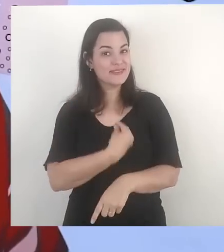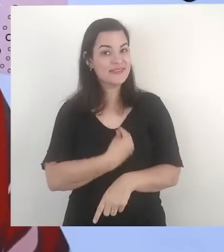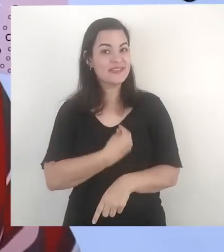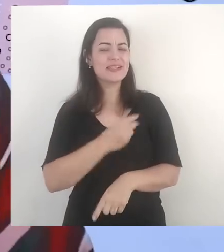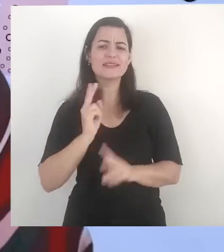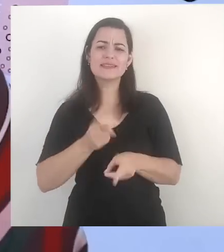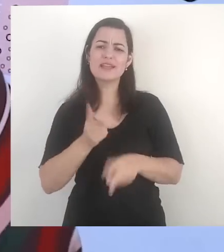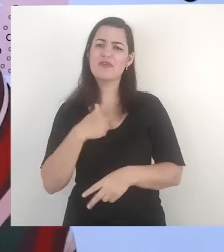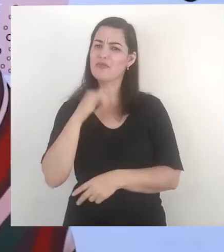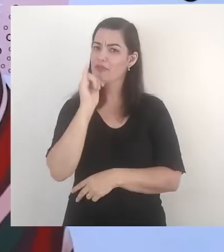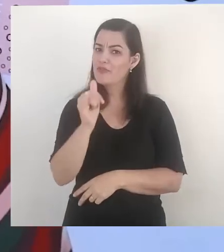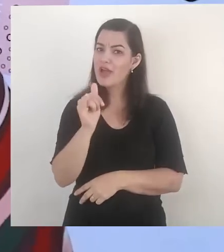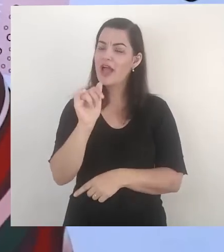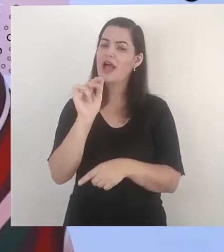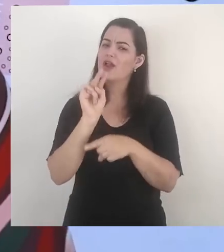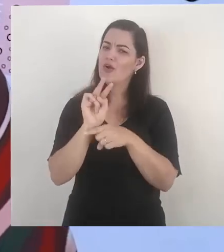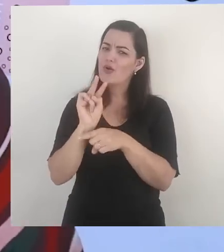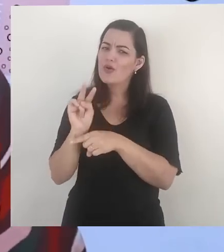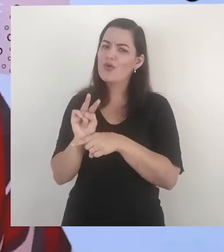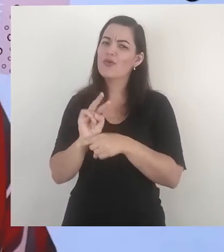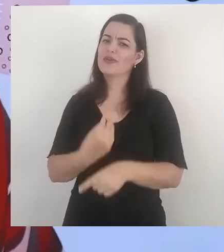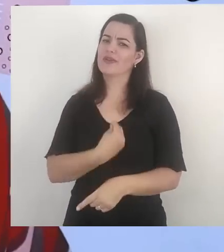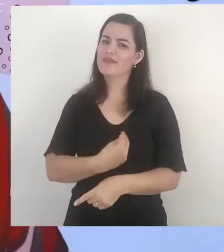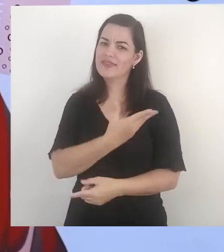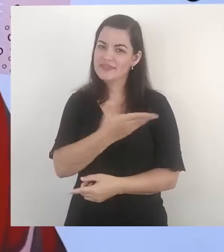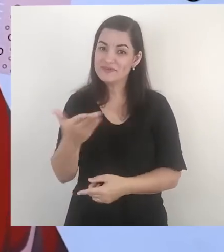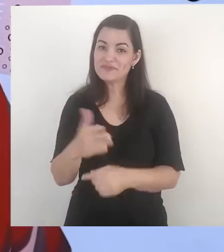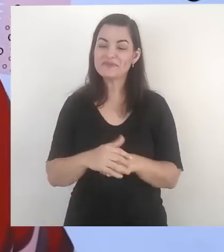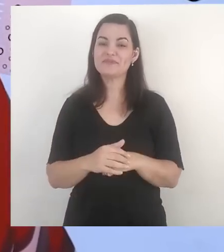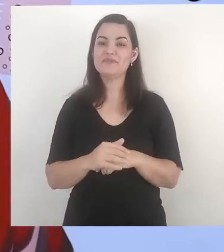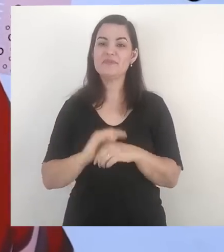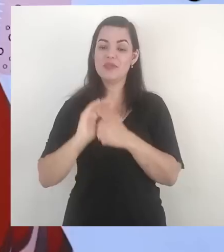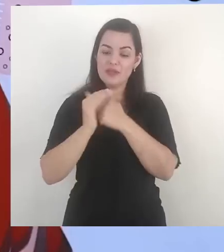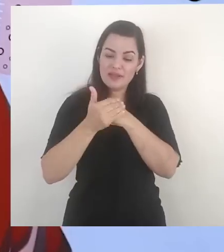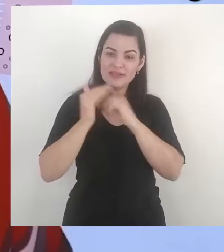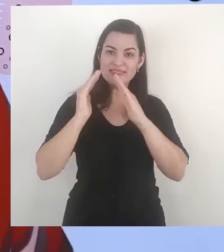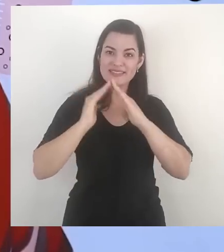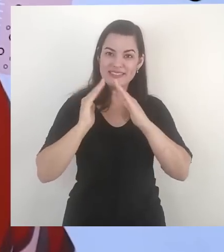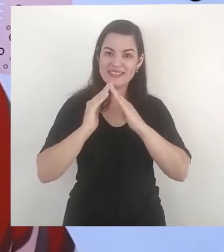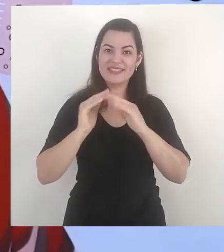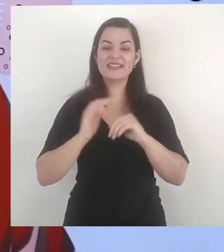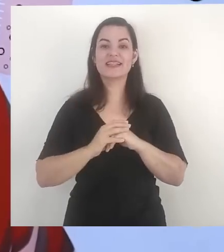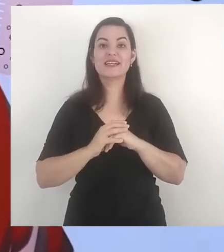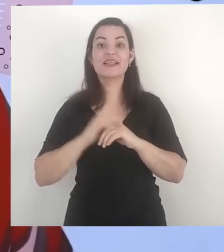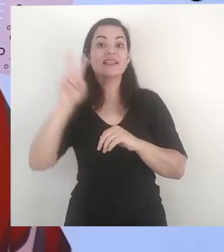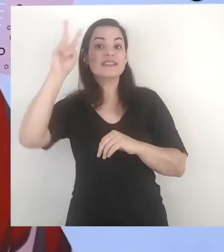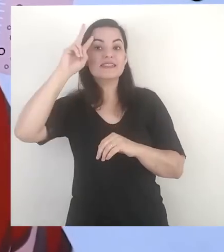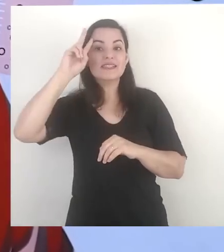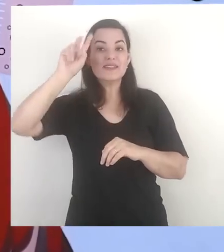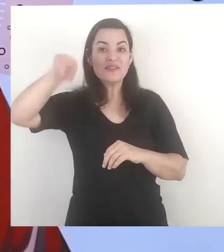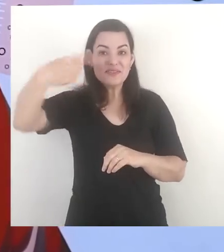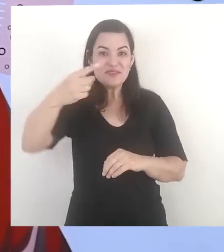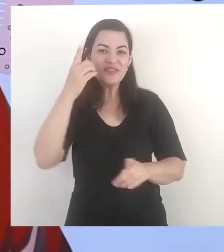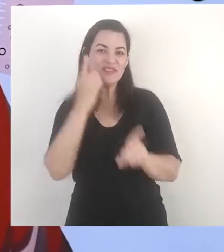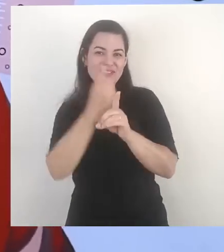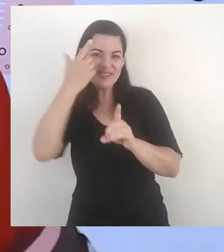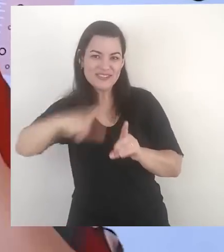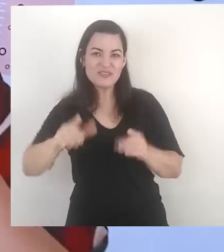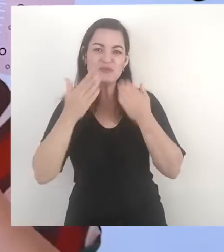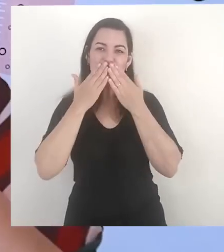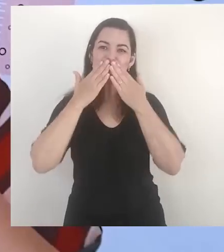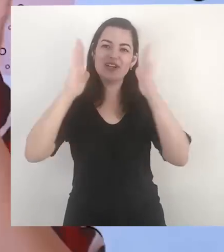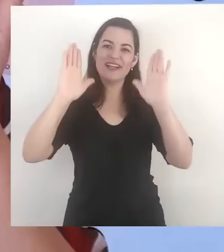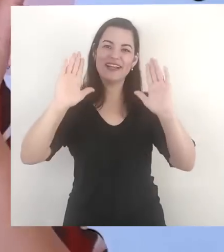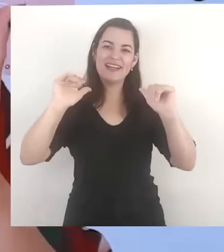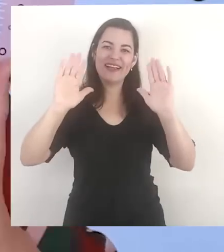sempre digo, fiquem bem cuidadinhos, bem guardadinhos aí, protegidos, e na segunda-feira a gente se encontra